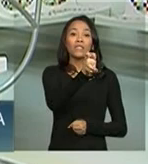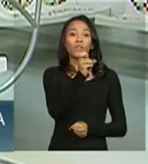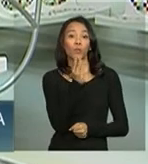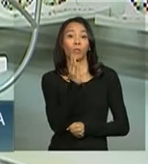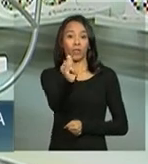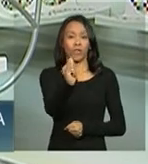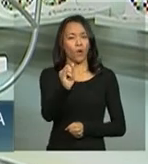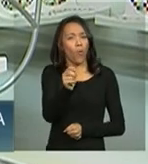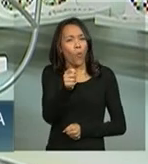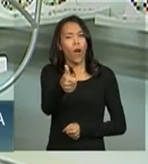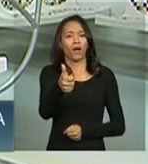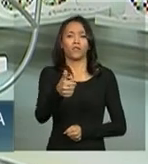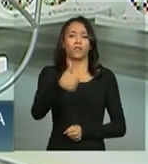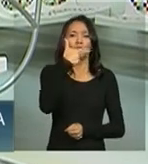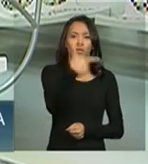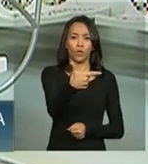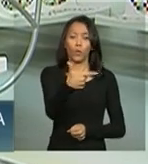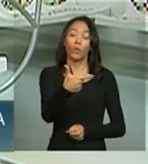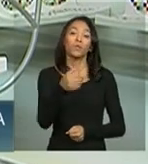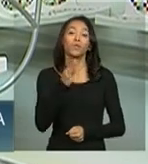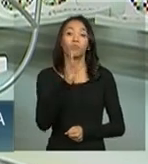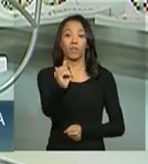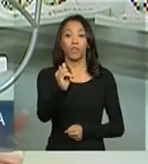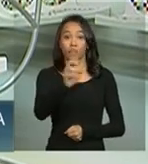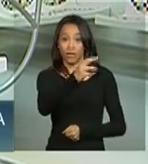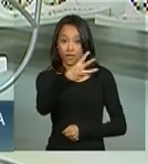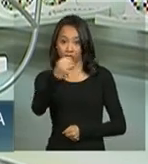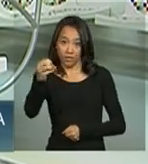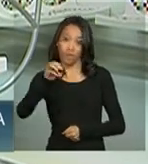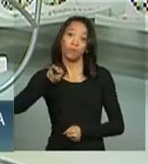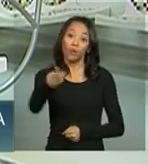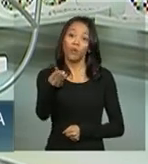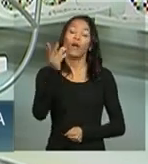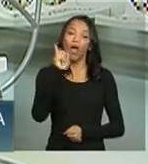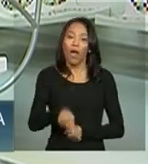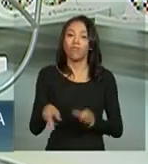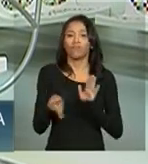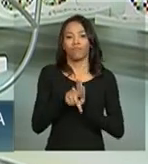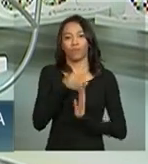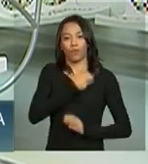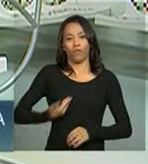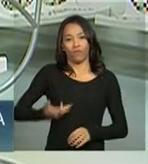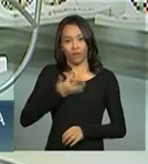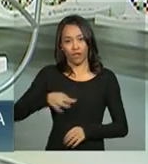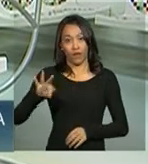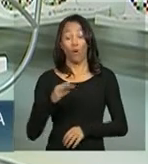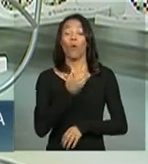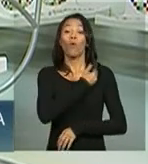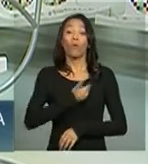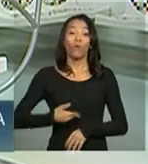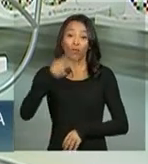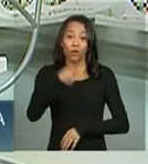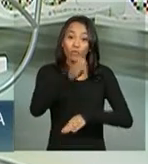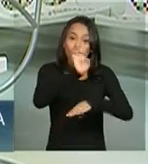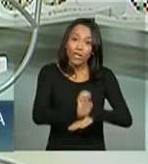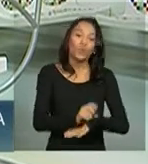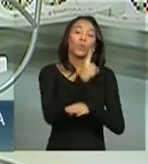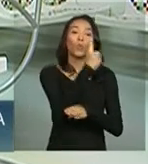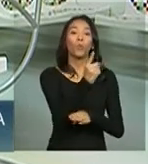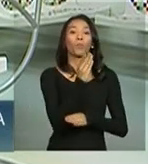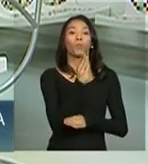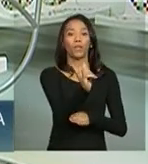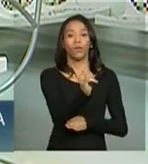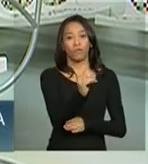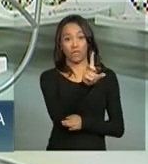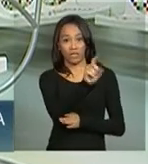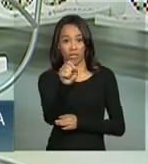investidos, quase a metade, 2 bilhões e 300 milhões, vem do governo federal. O governo do estado entra com 1 bilhão e 100 milhões